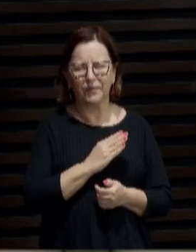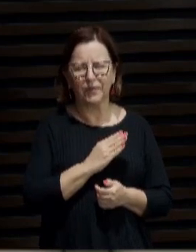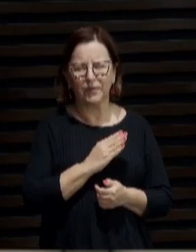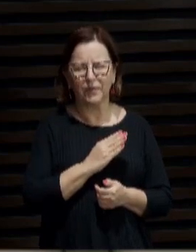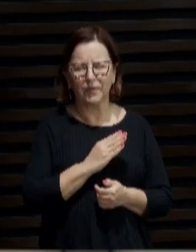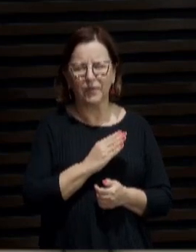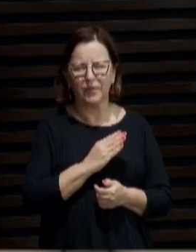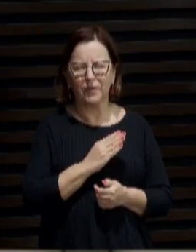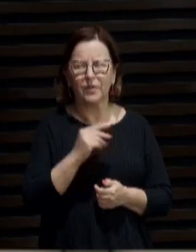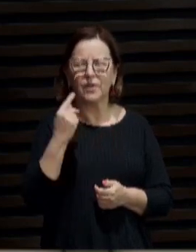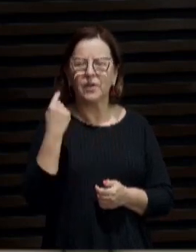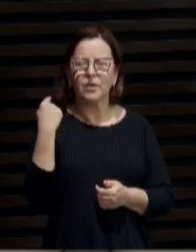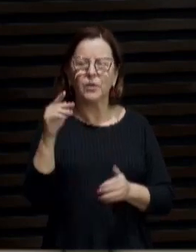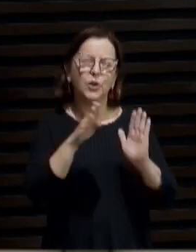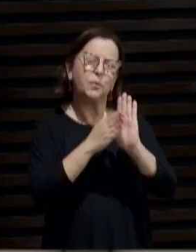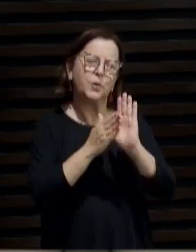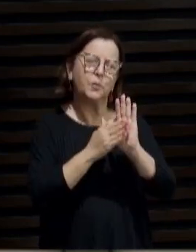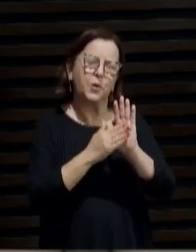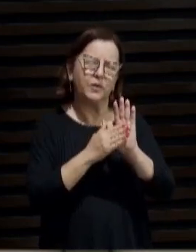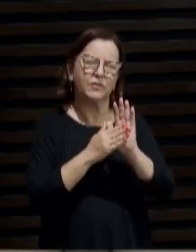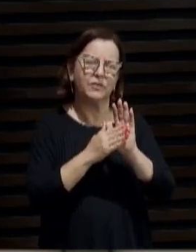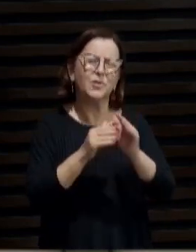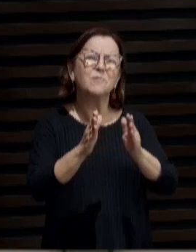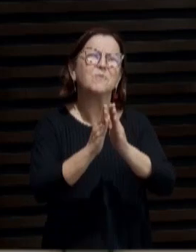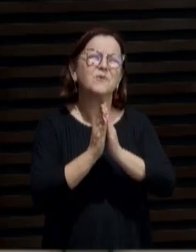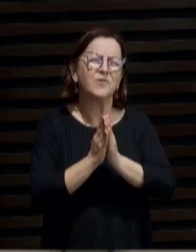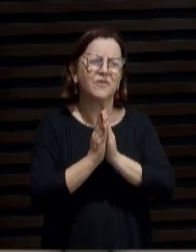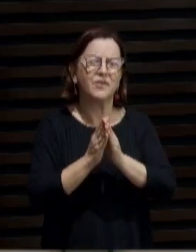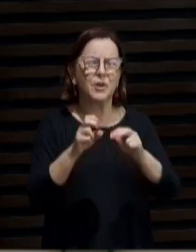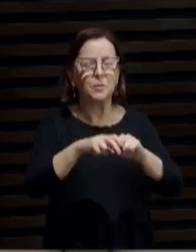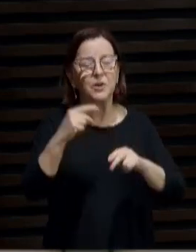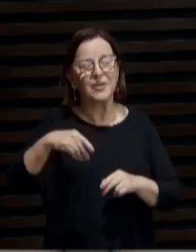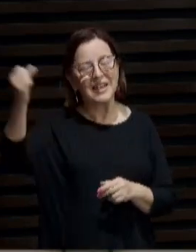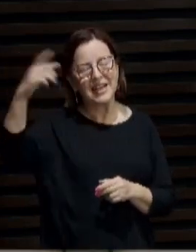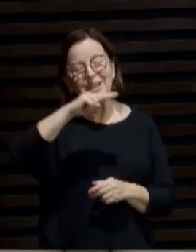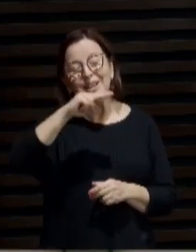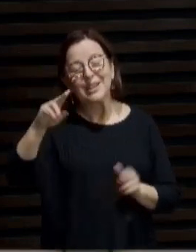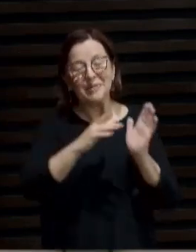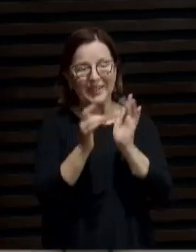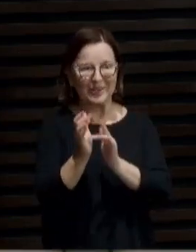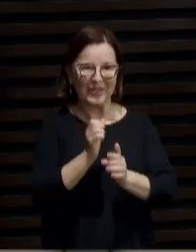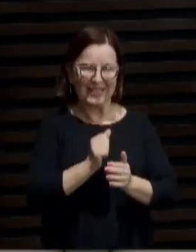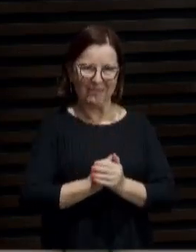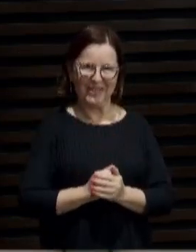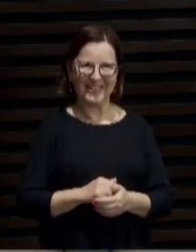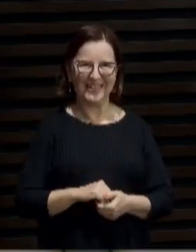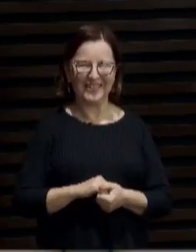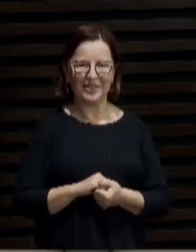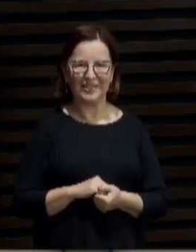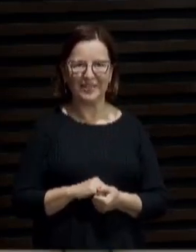nós nesta manhã. Fala-nos, Pai, por Tua graça. Em nome de Jesus. Amém.